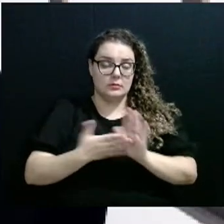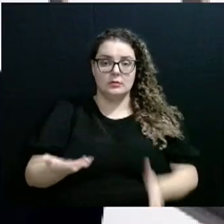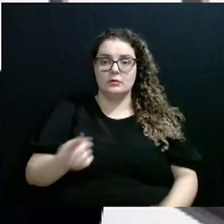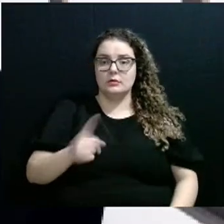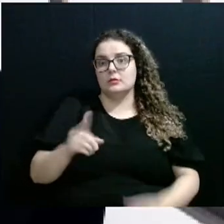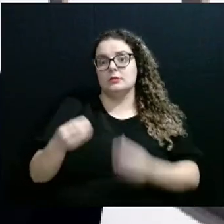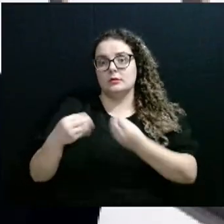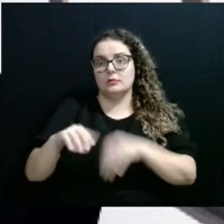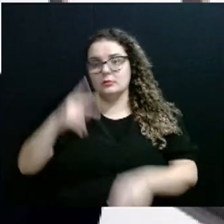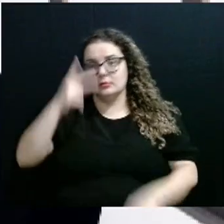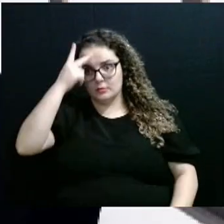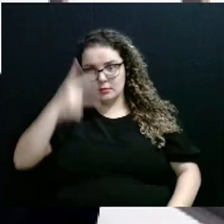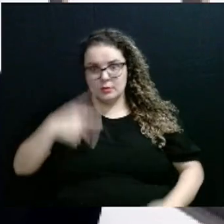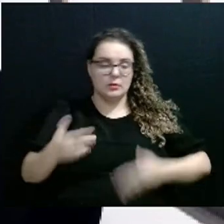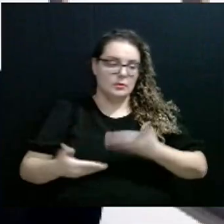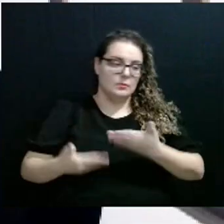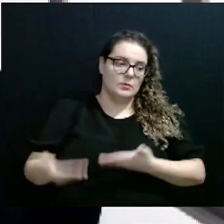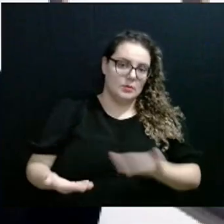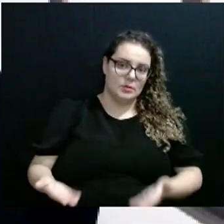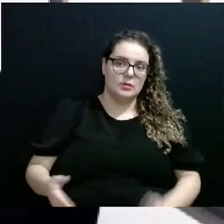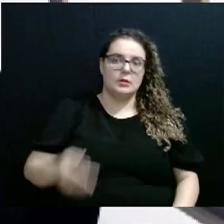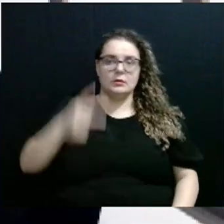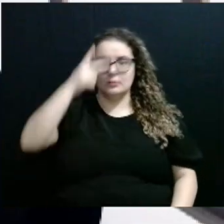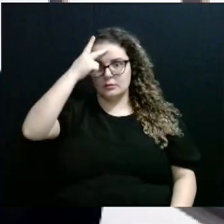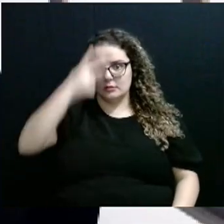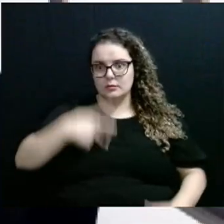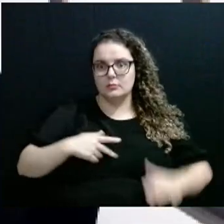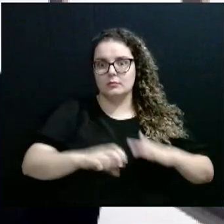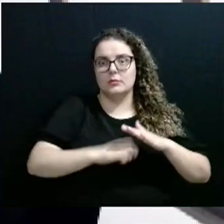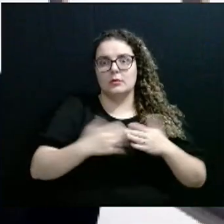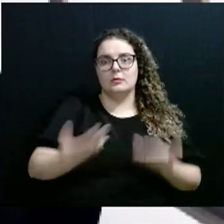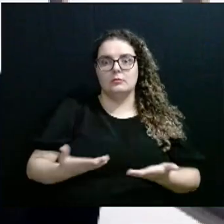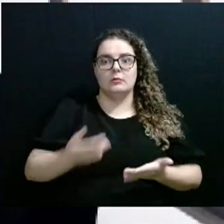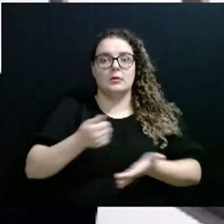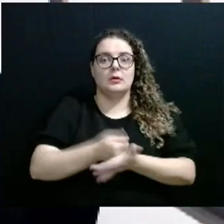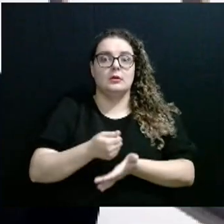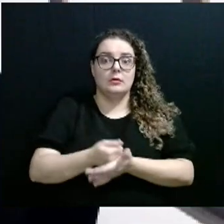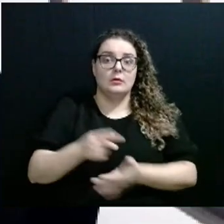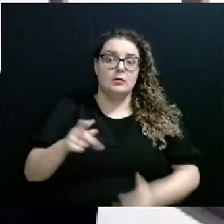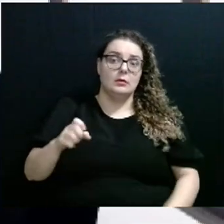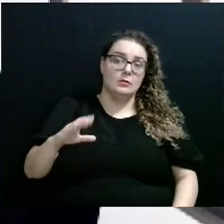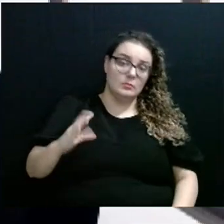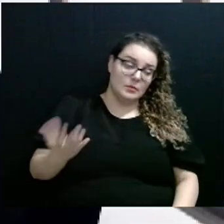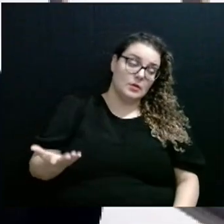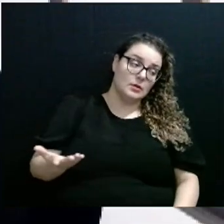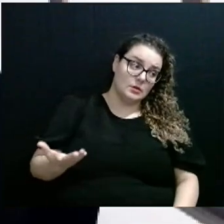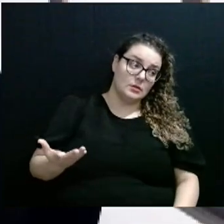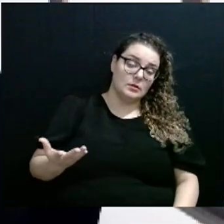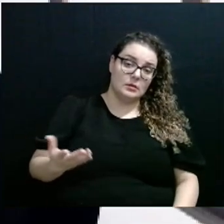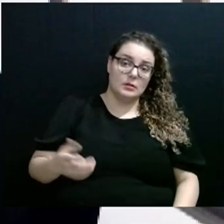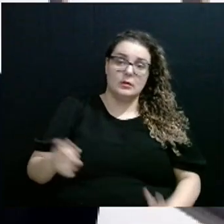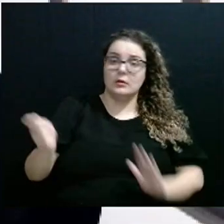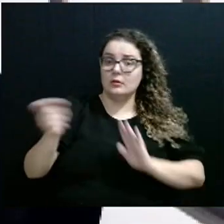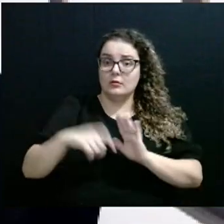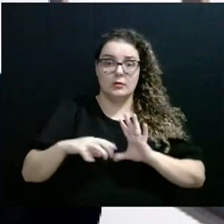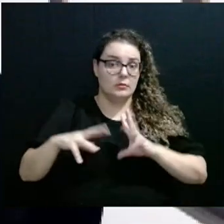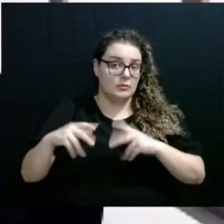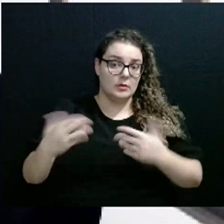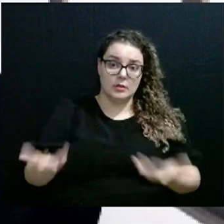sem prejudicar as próprias empresas. Mas, a rigor, a PEC ela é válida para todos, sem